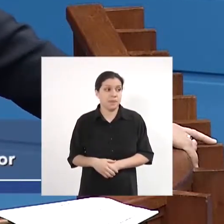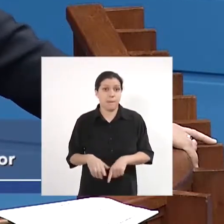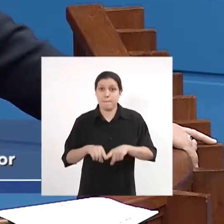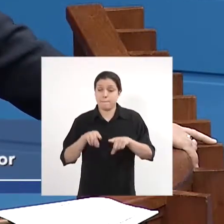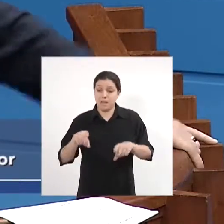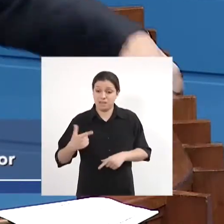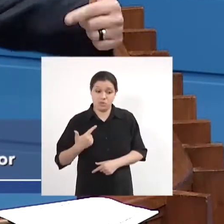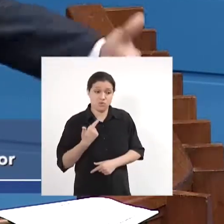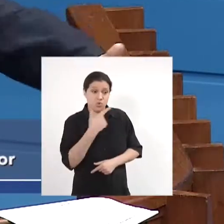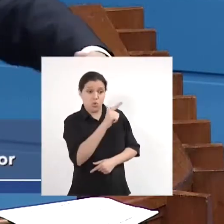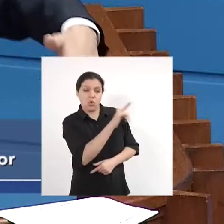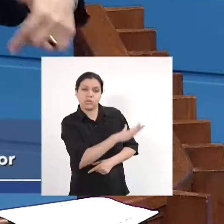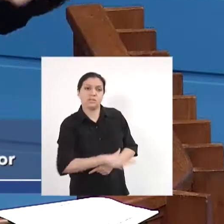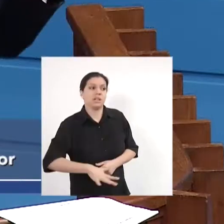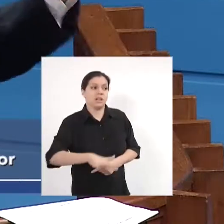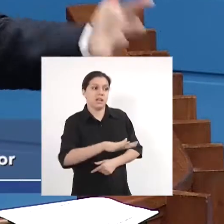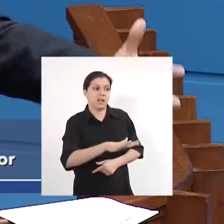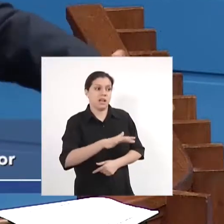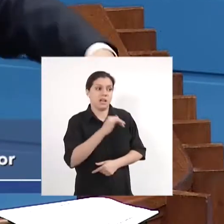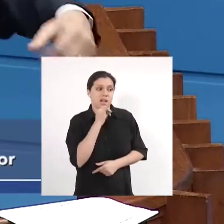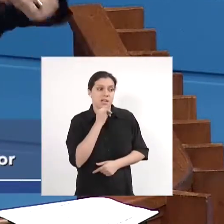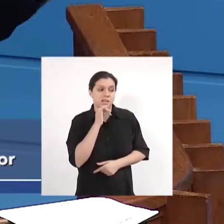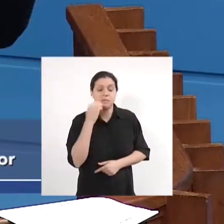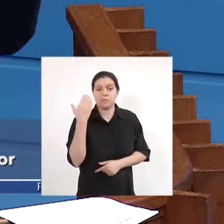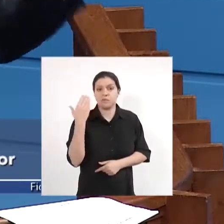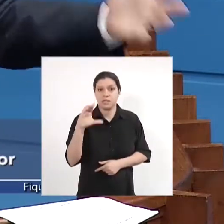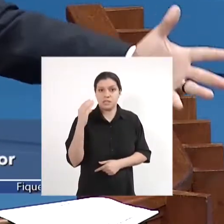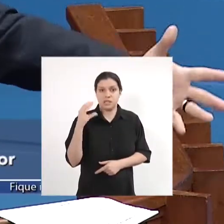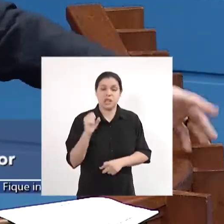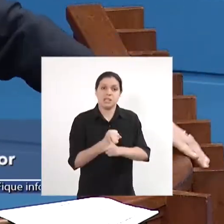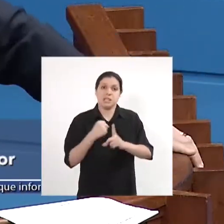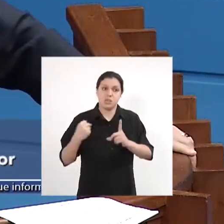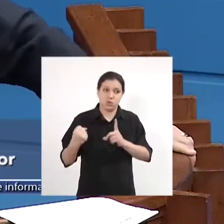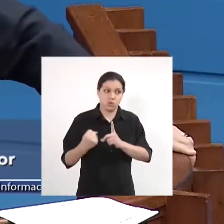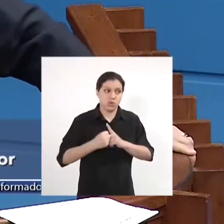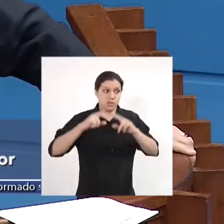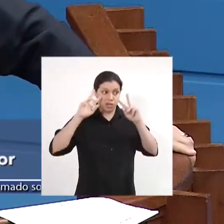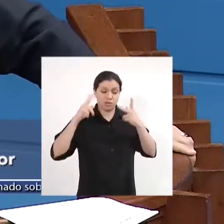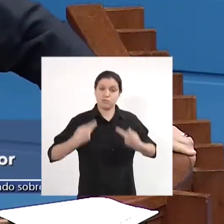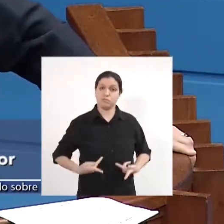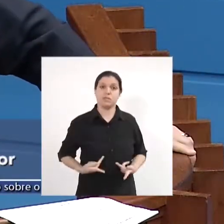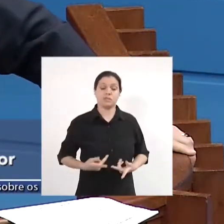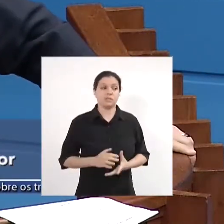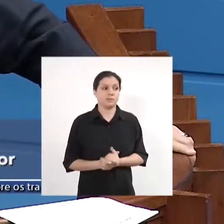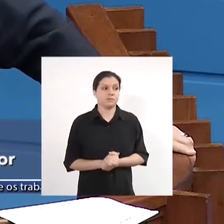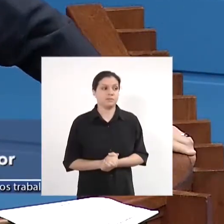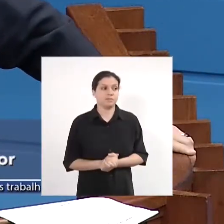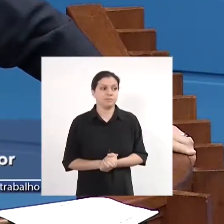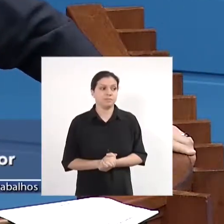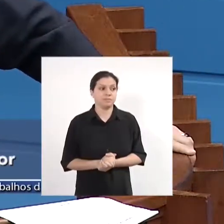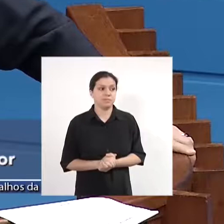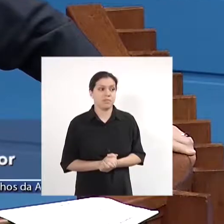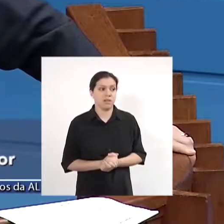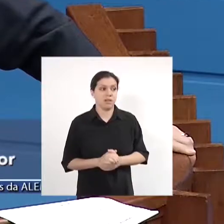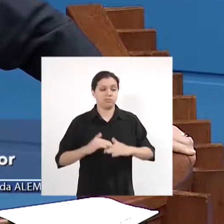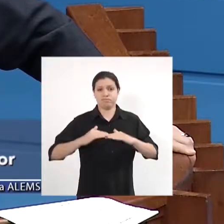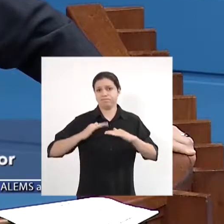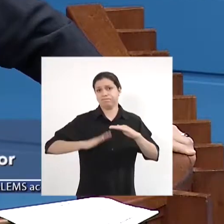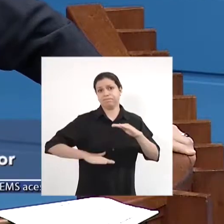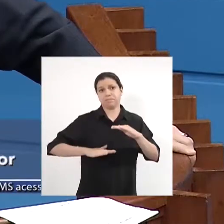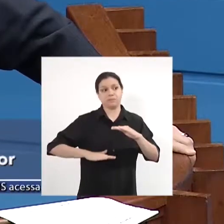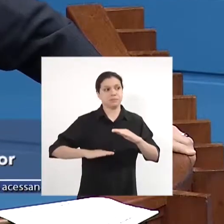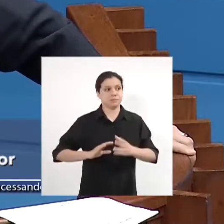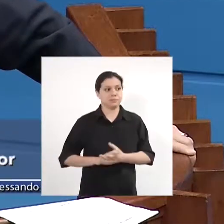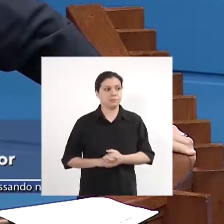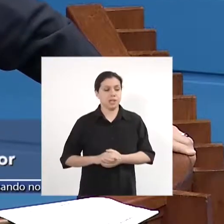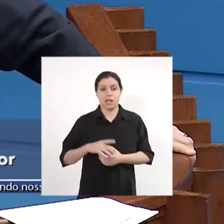outras áreas, como eu disse aqui, as ciências sociais, as humanidades, num segundo plano, terceiro plano, deixando até